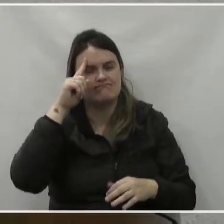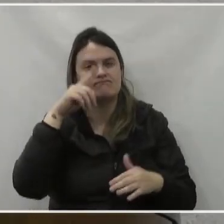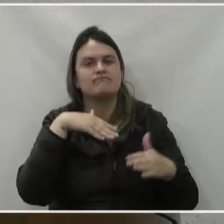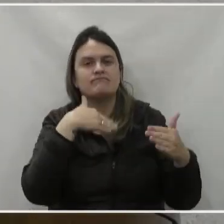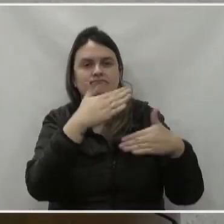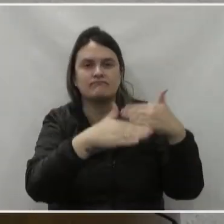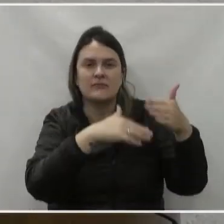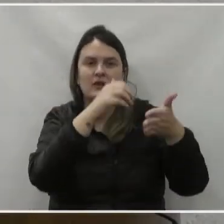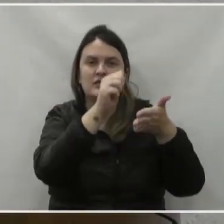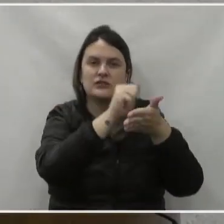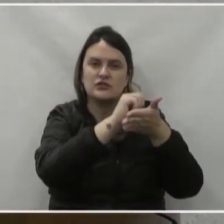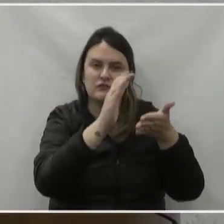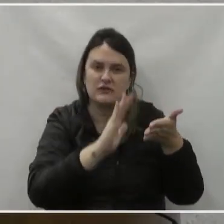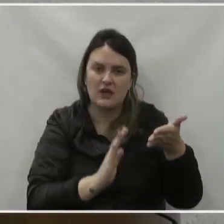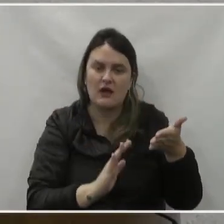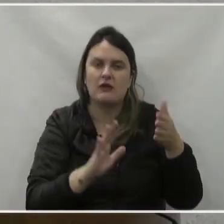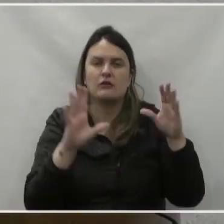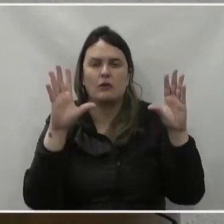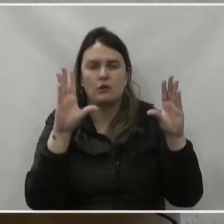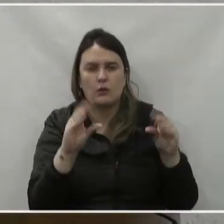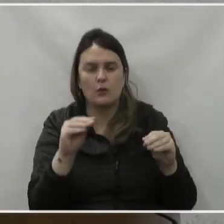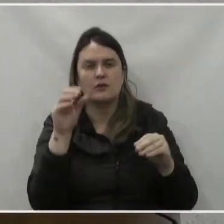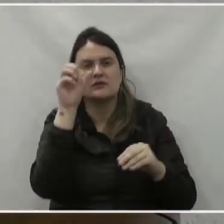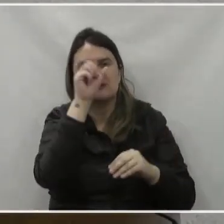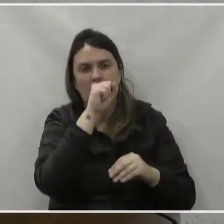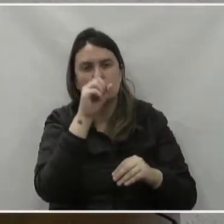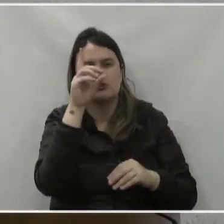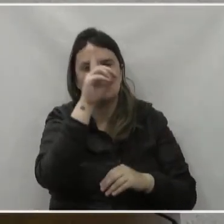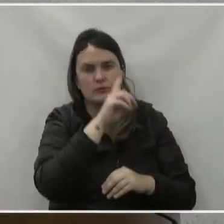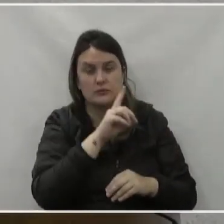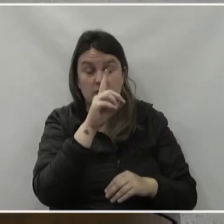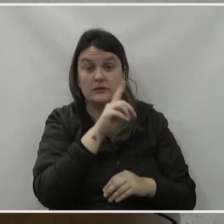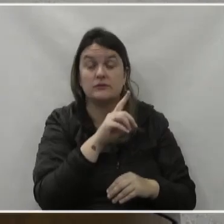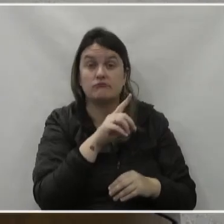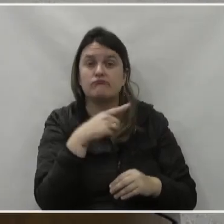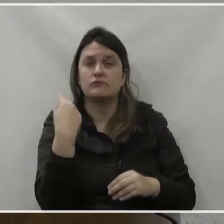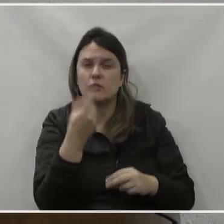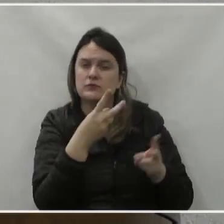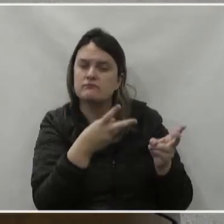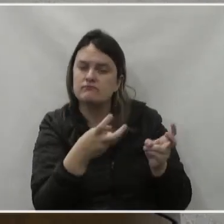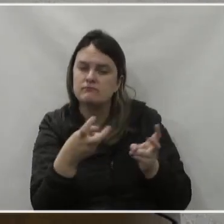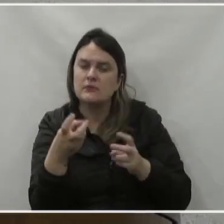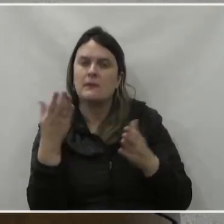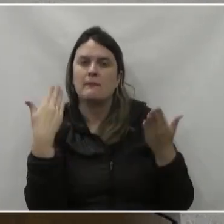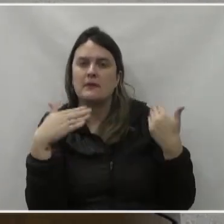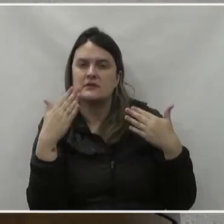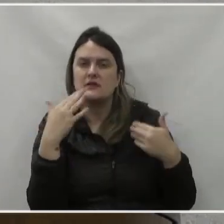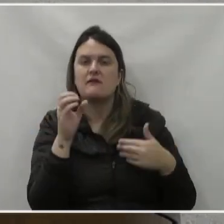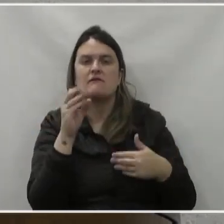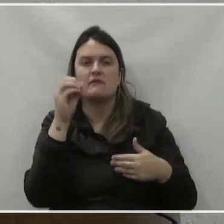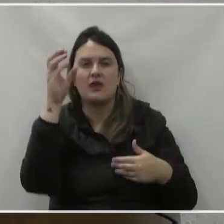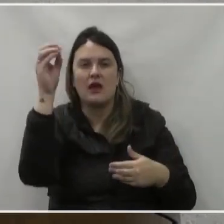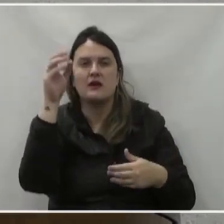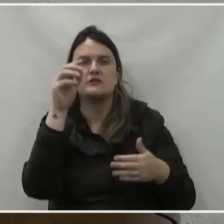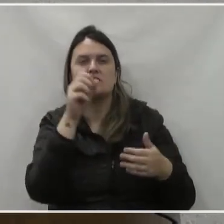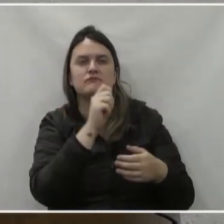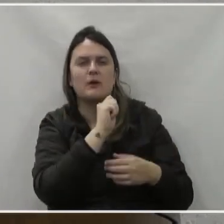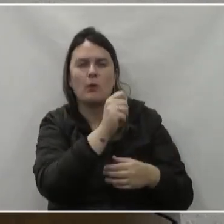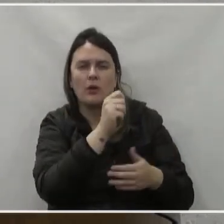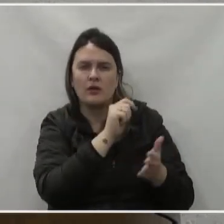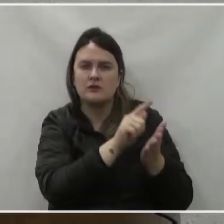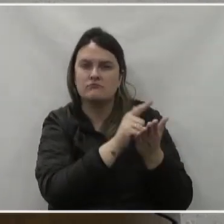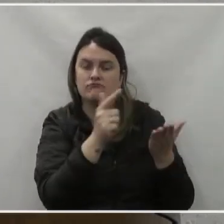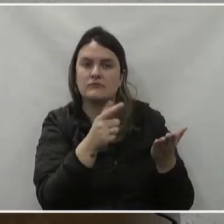Desenvolvemos atividades à noite, finais de semana. Observamos passeio, viagem, reportagem